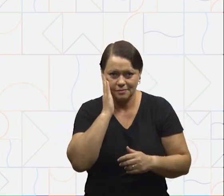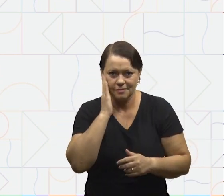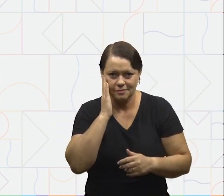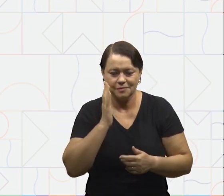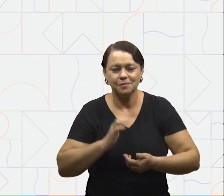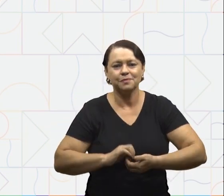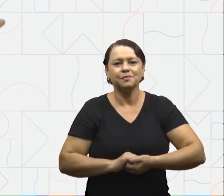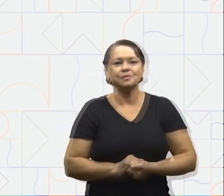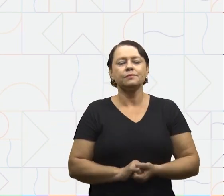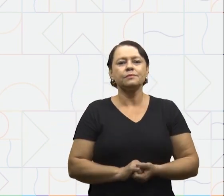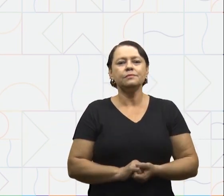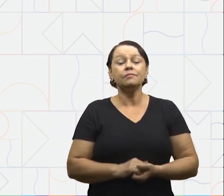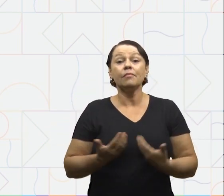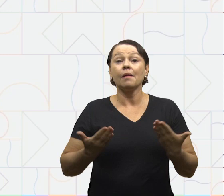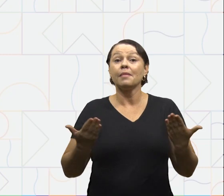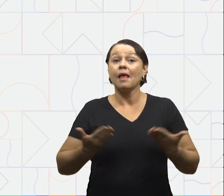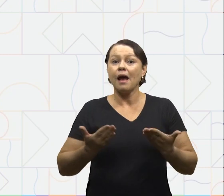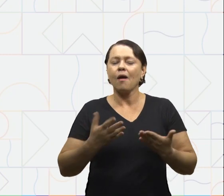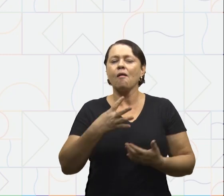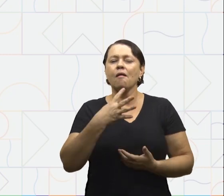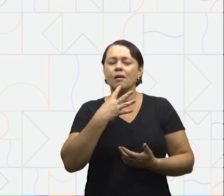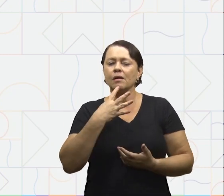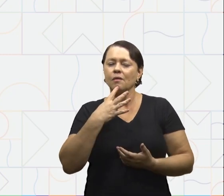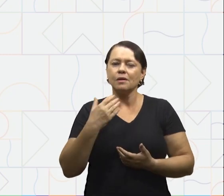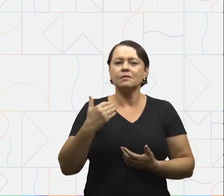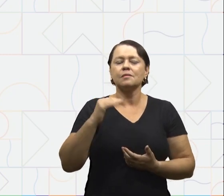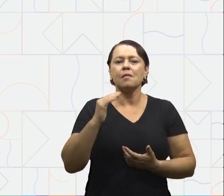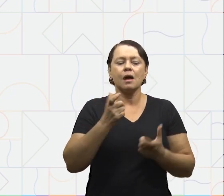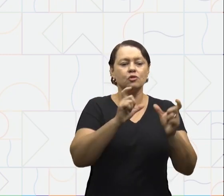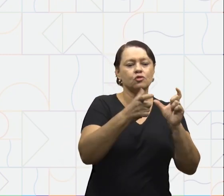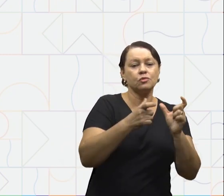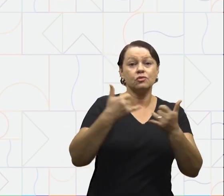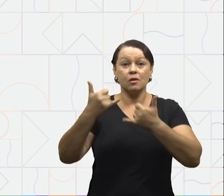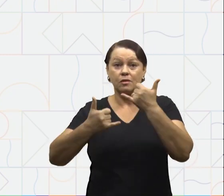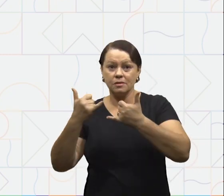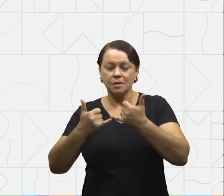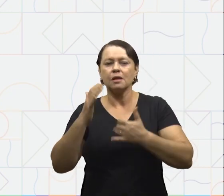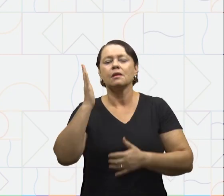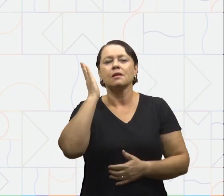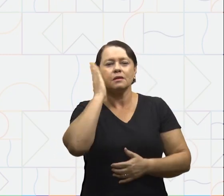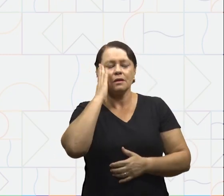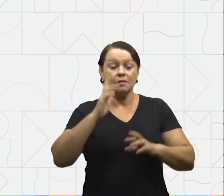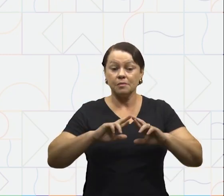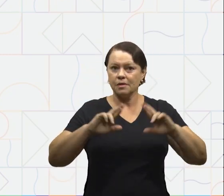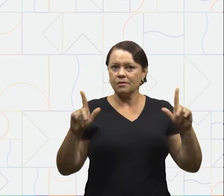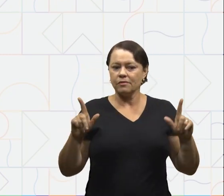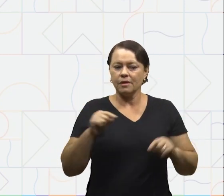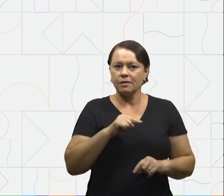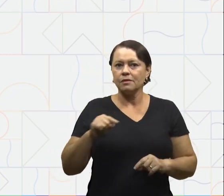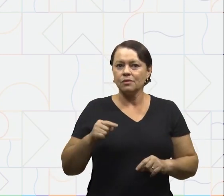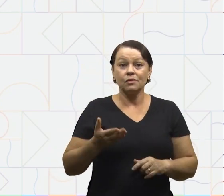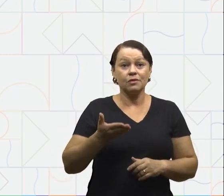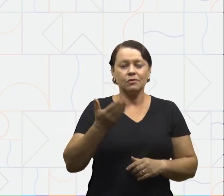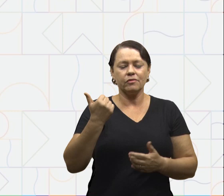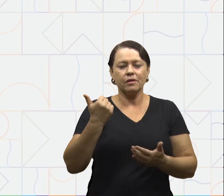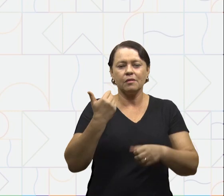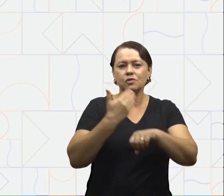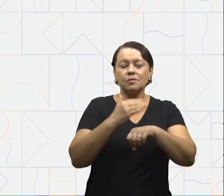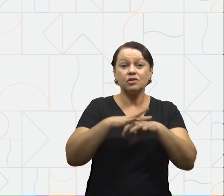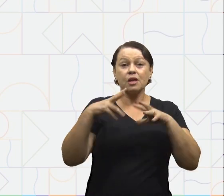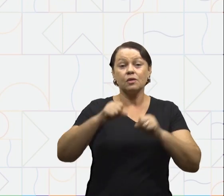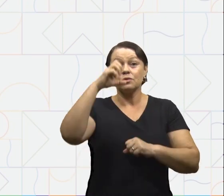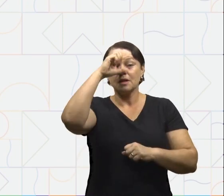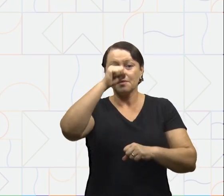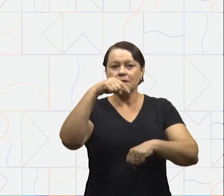Entendido? Agora que conhecemos um pouco mais sobre jogos e brincadeiras e já sabemos a diferença entre os dois, vamos